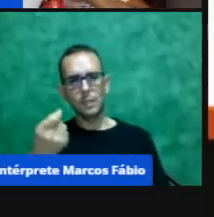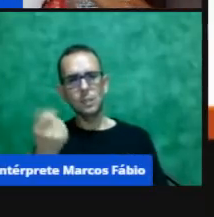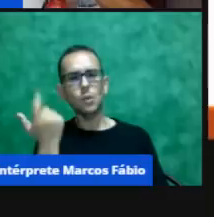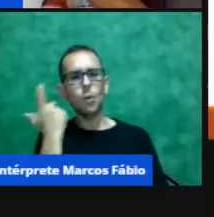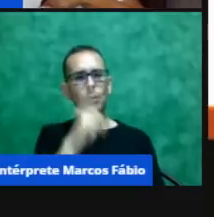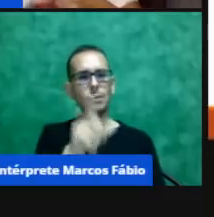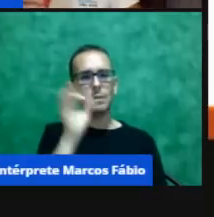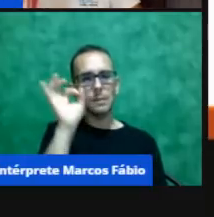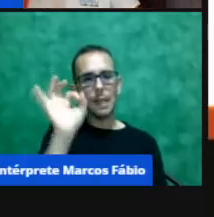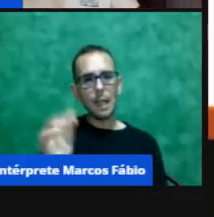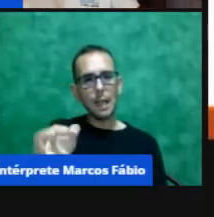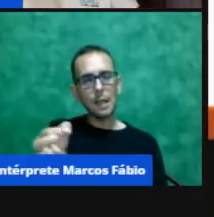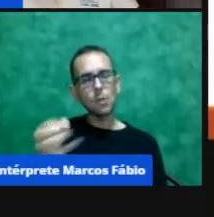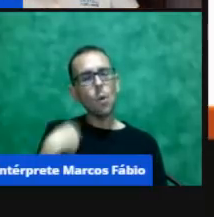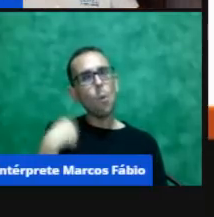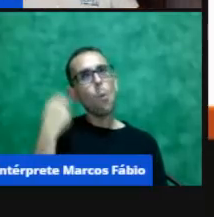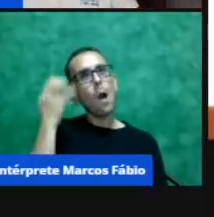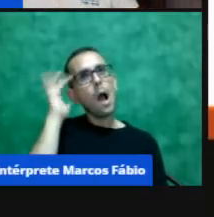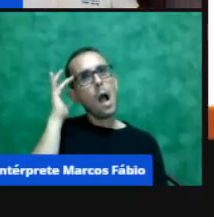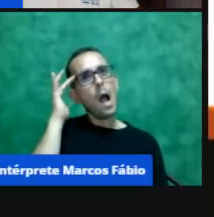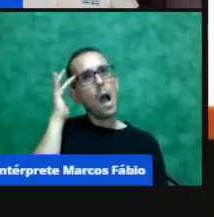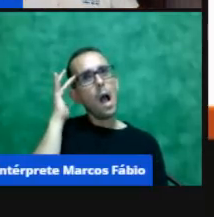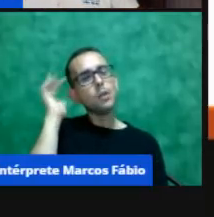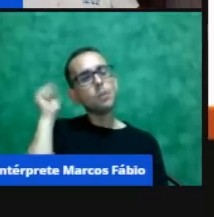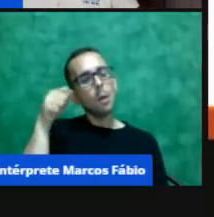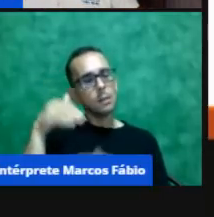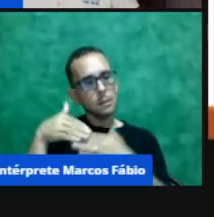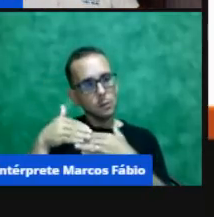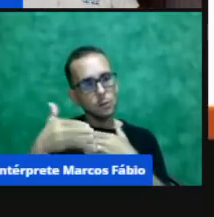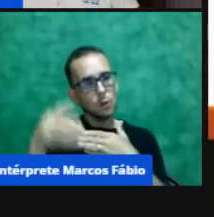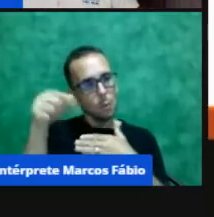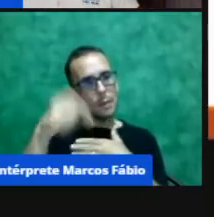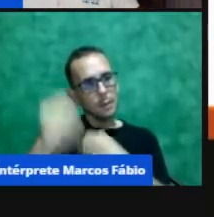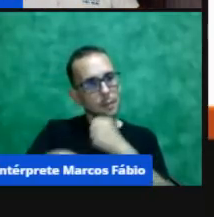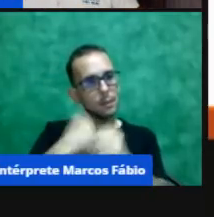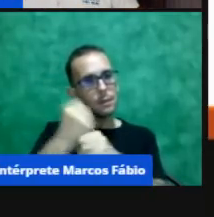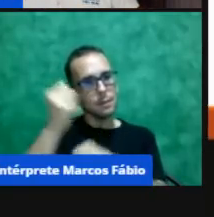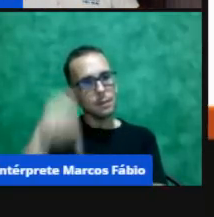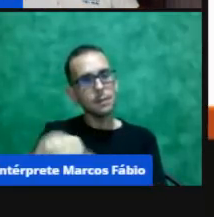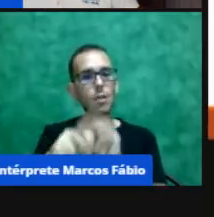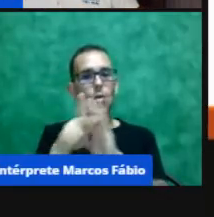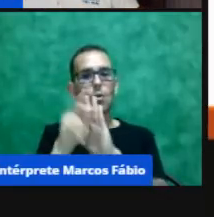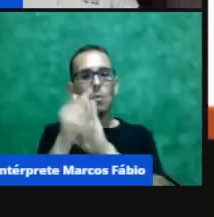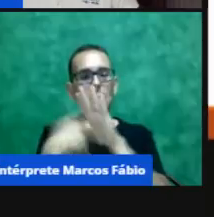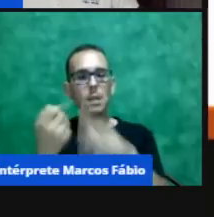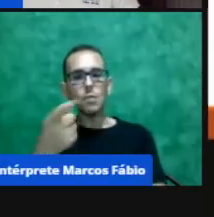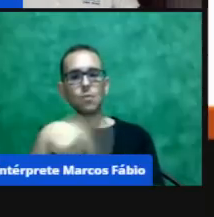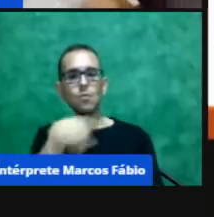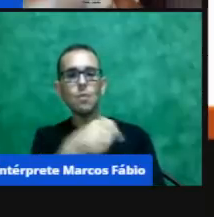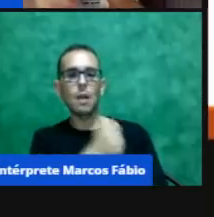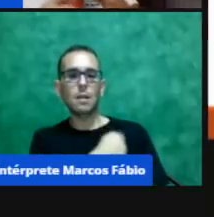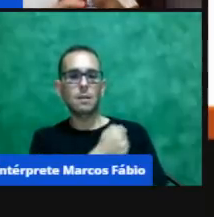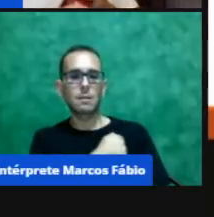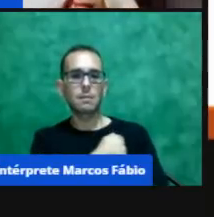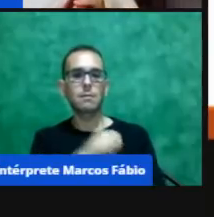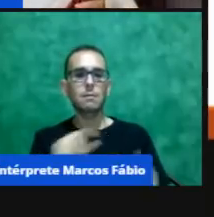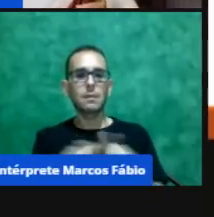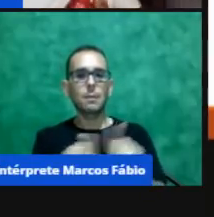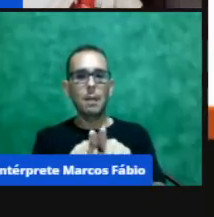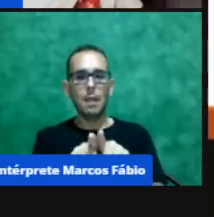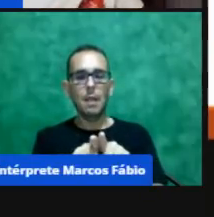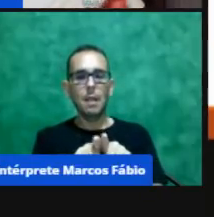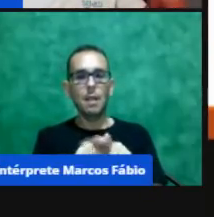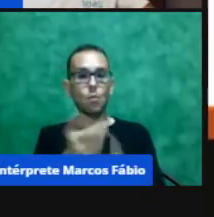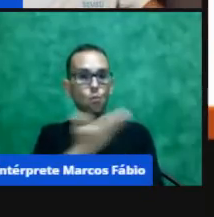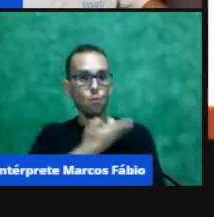certo, que eu pretendo também iniciar esse ano, é um projeto em parceria com acadêmicos. Então, eu atuo também como